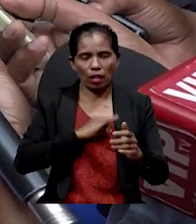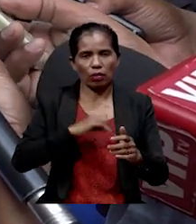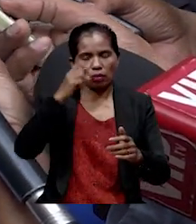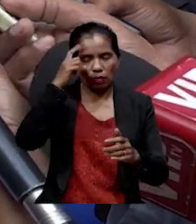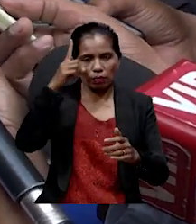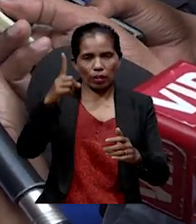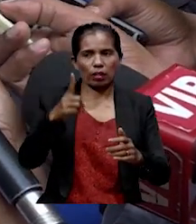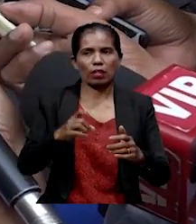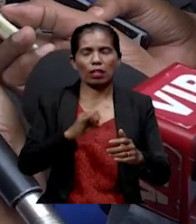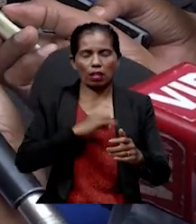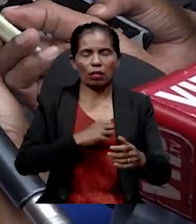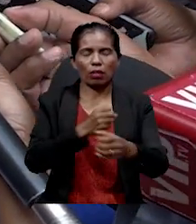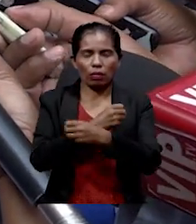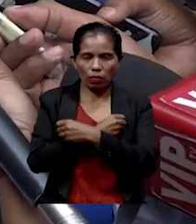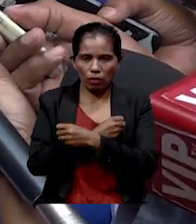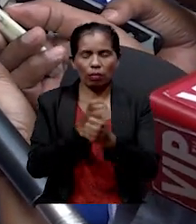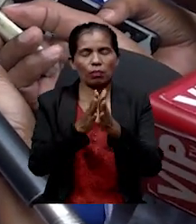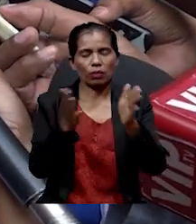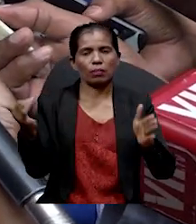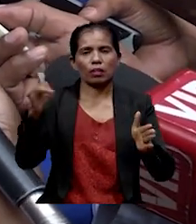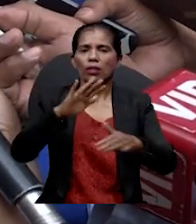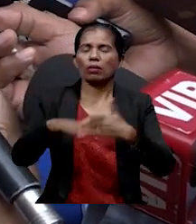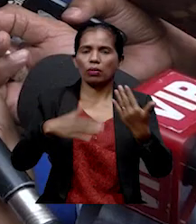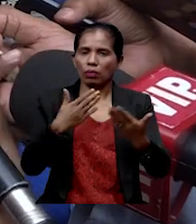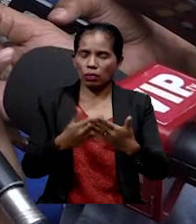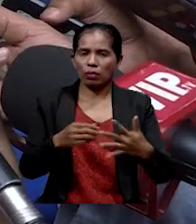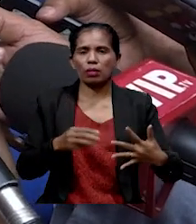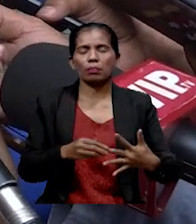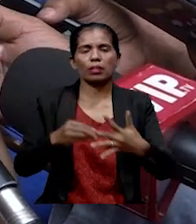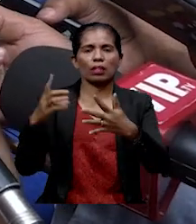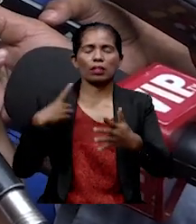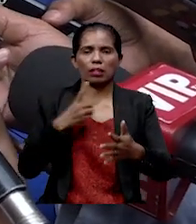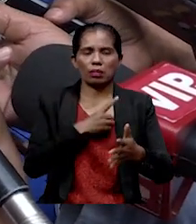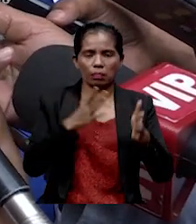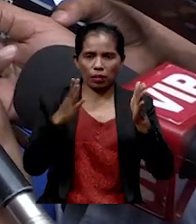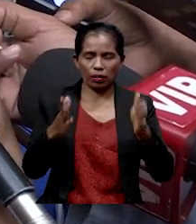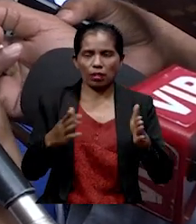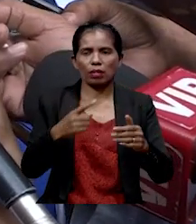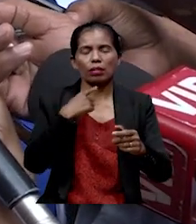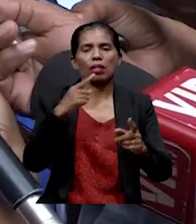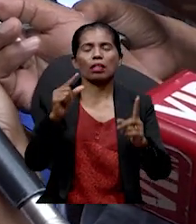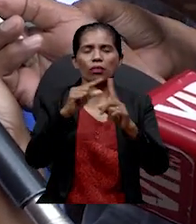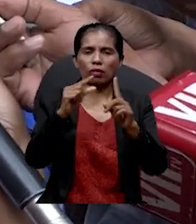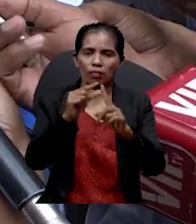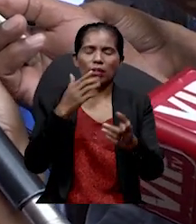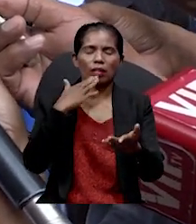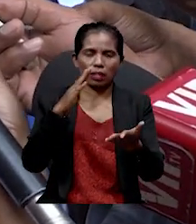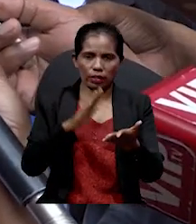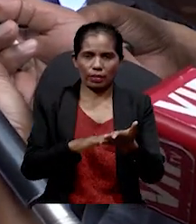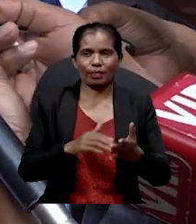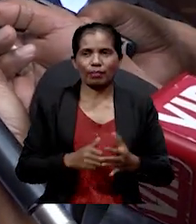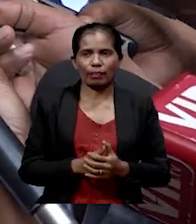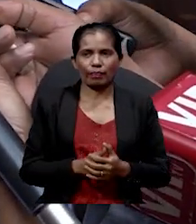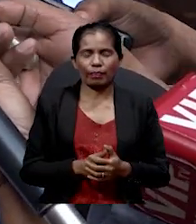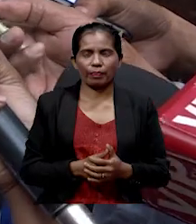da né e há qualquer bot para sira o todo leliu deputado sira ver há ofende carik ba liafuan ou